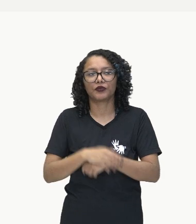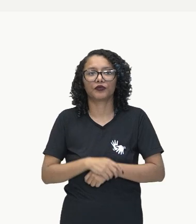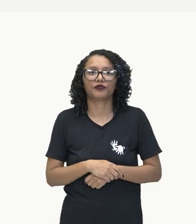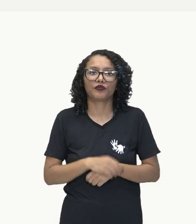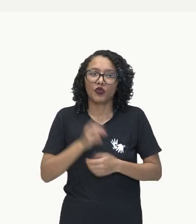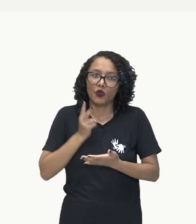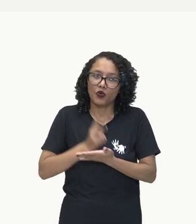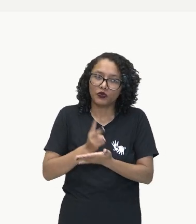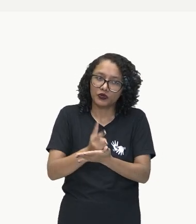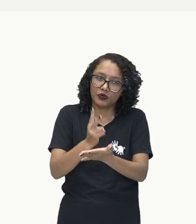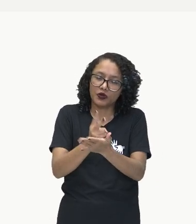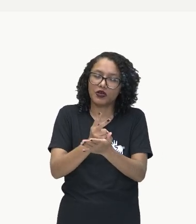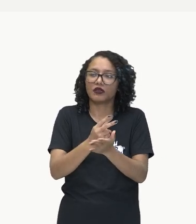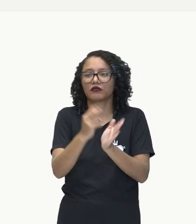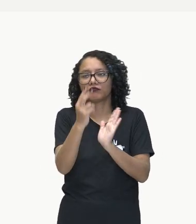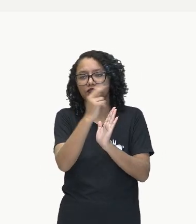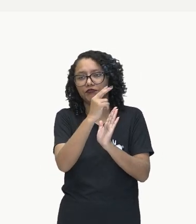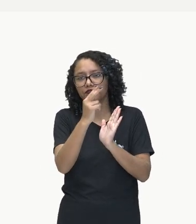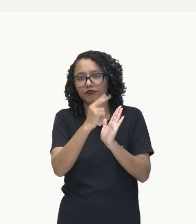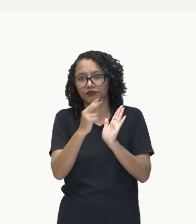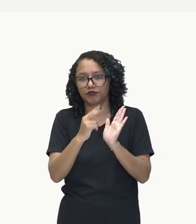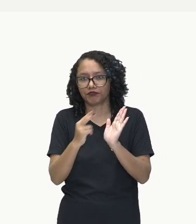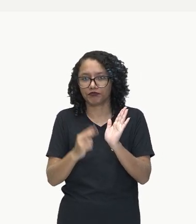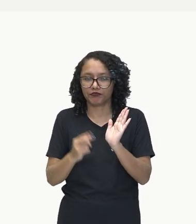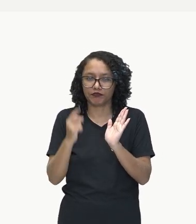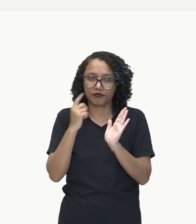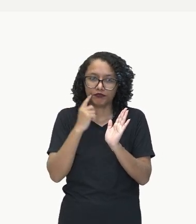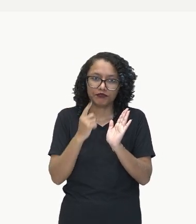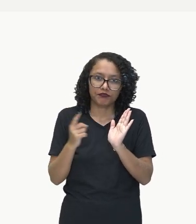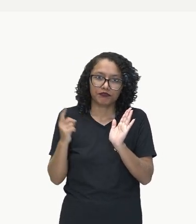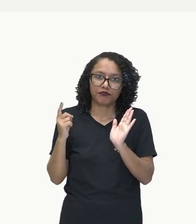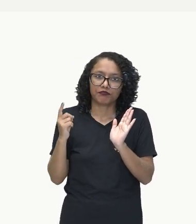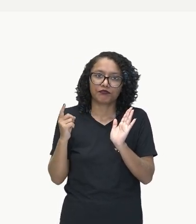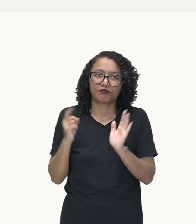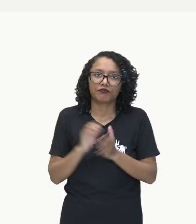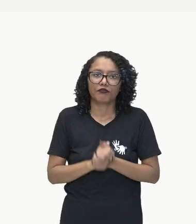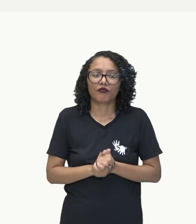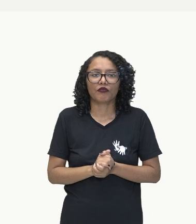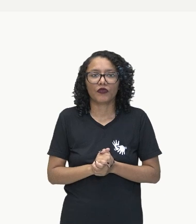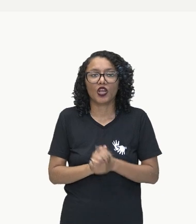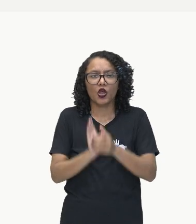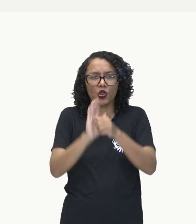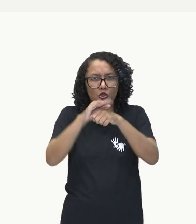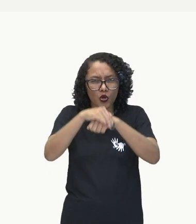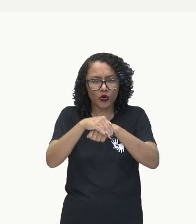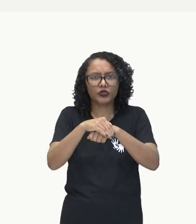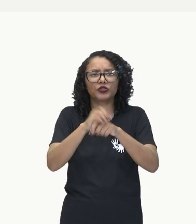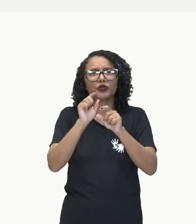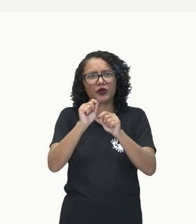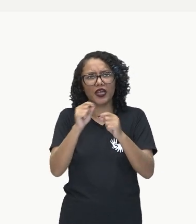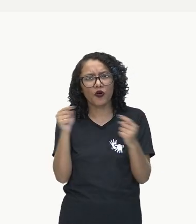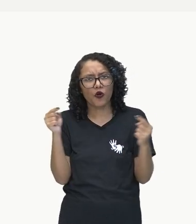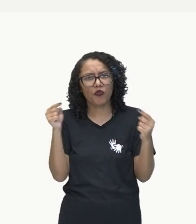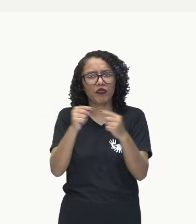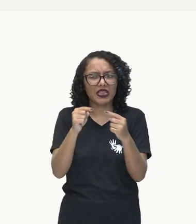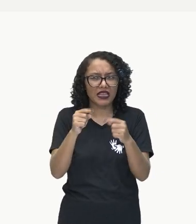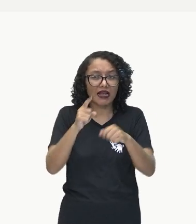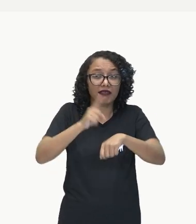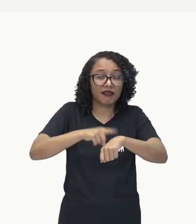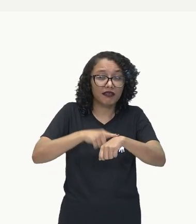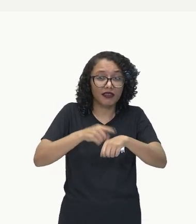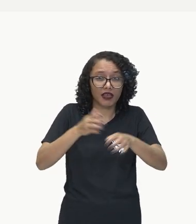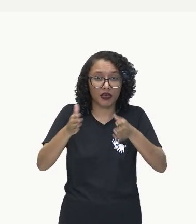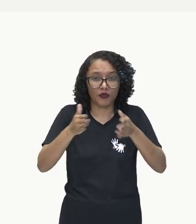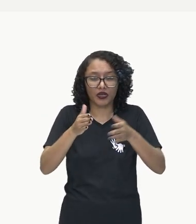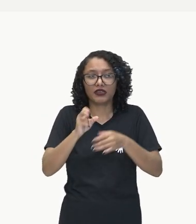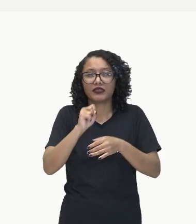sozinho à noite, mais prazer encontro eu lá. E esse à noite passa a ideia de tempo, né? Se estivesse pensando